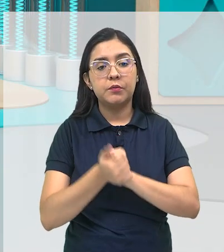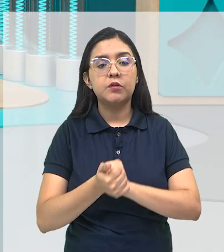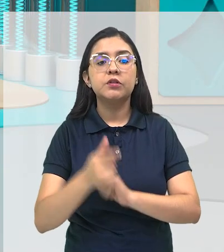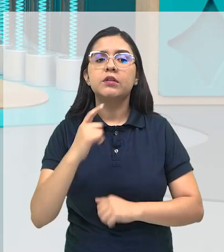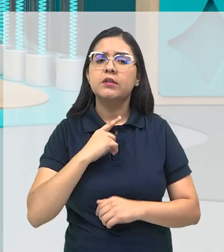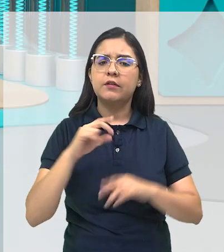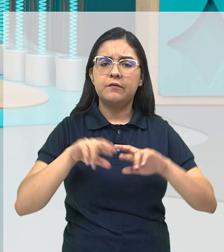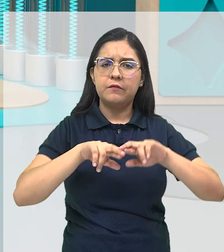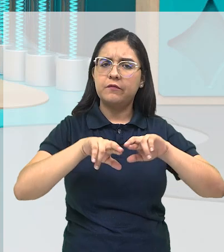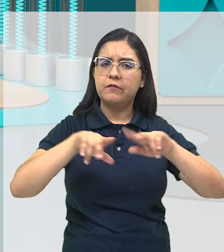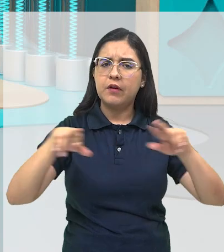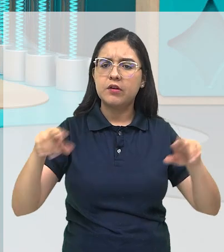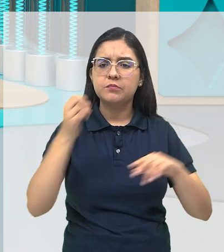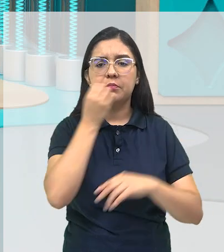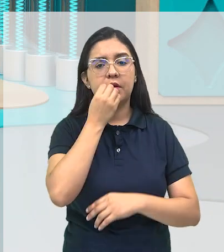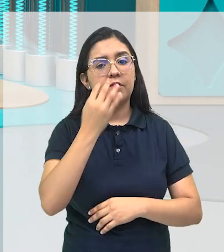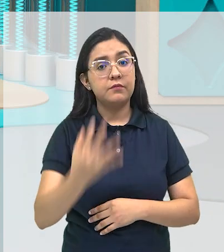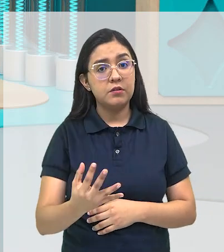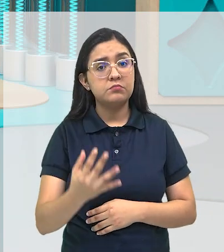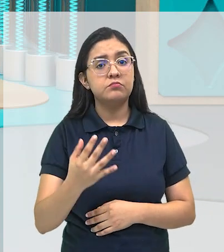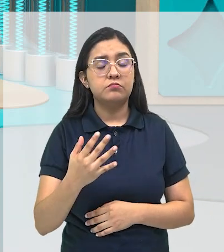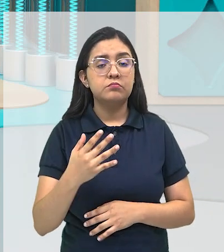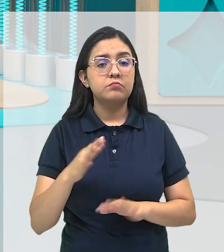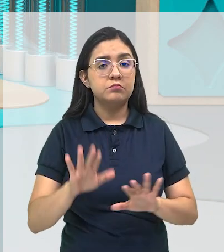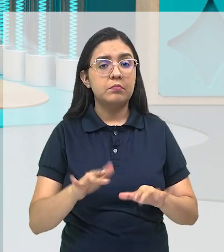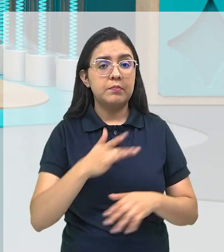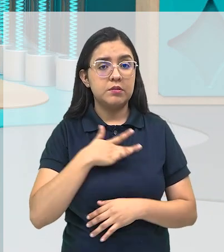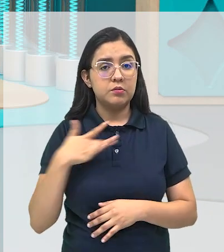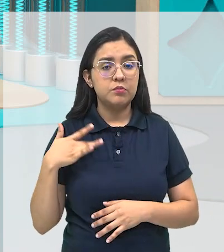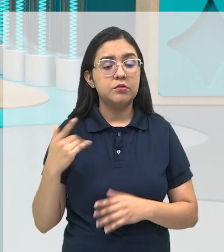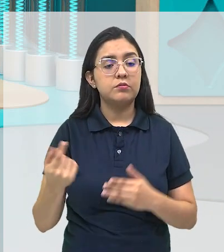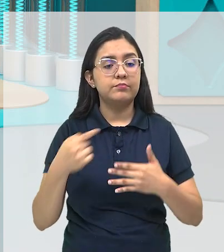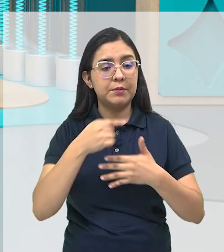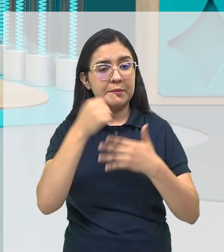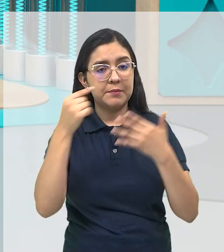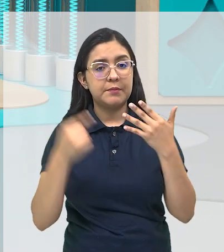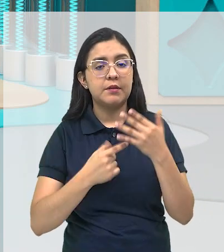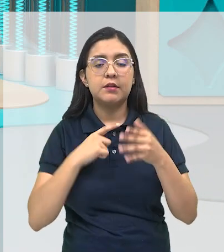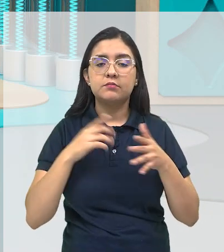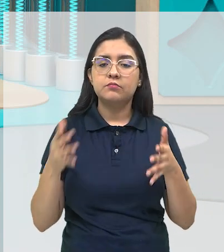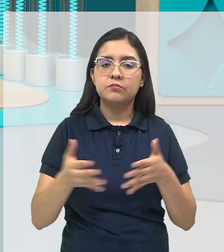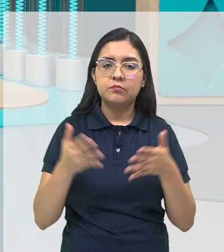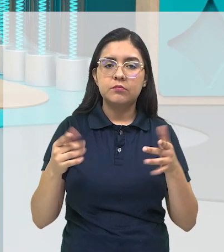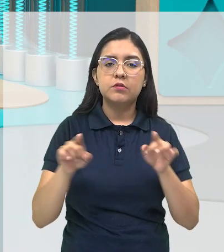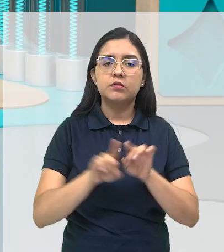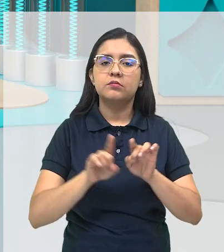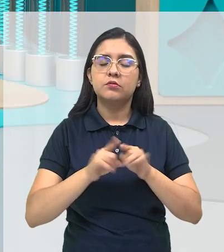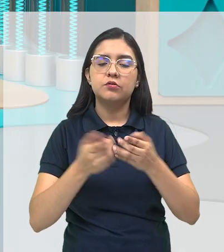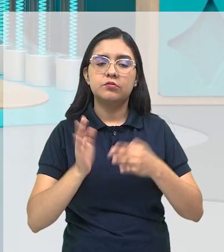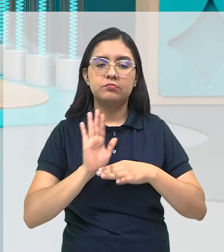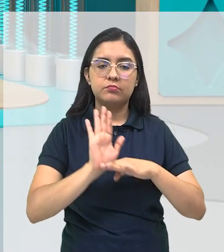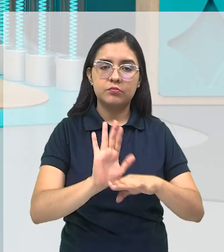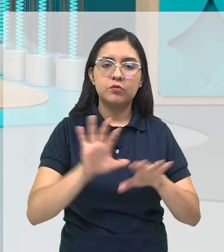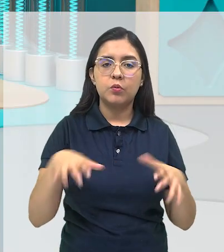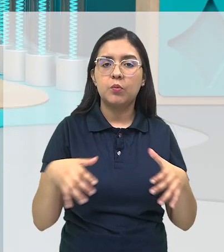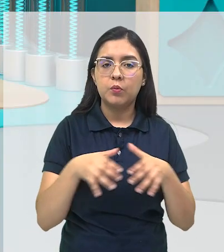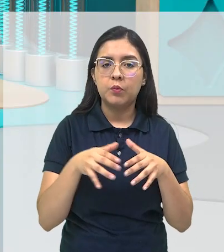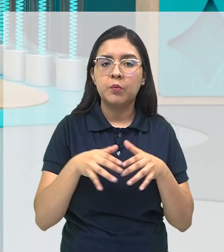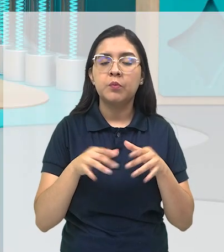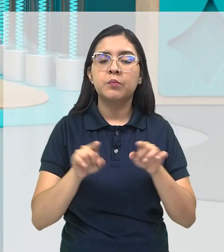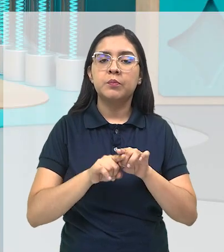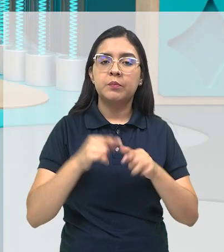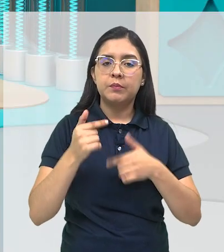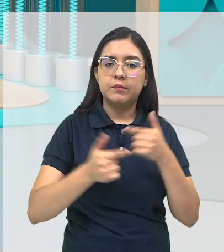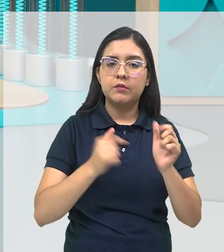carregam, né, inúmeros benefícios. E aí alguns deles eu cito para vocês. Eles estimulam ali o senso de cooperação e de